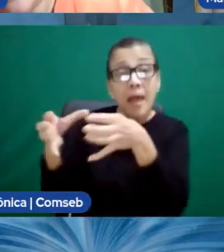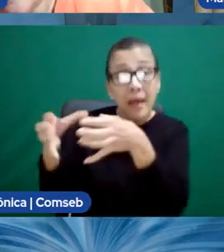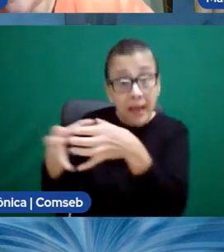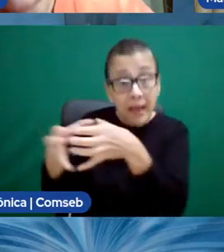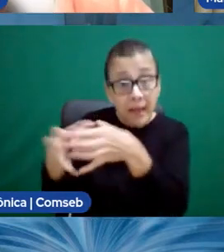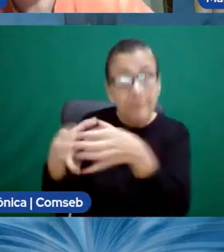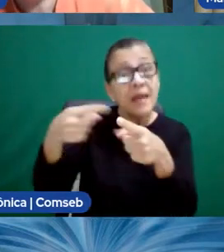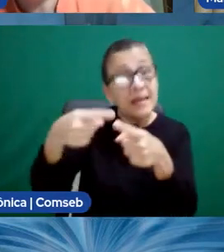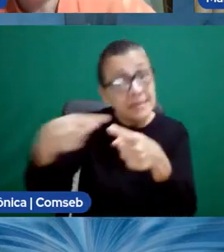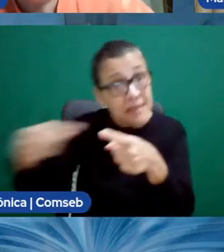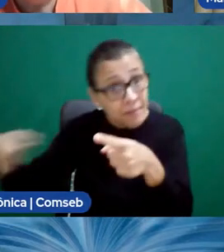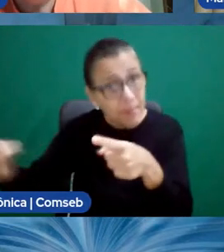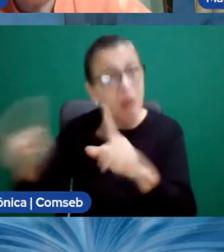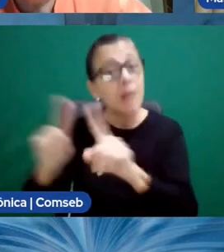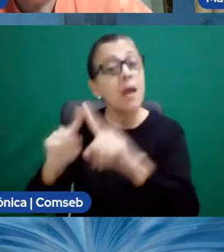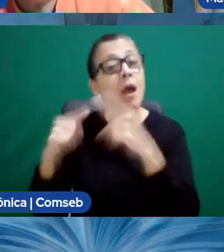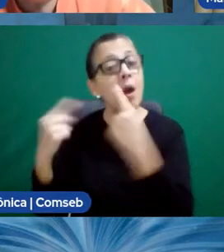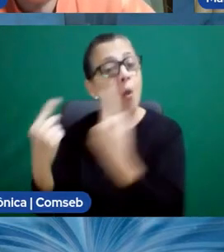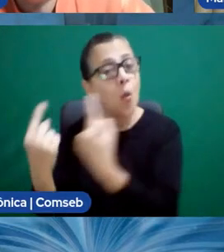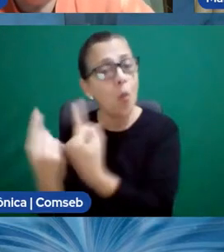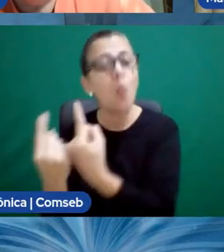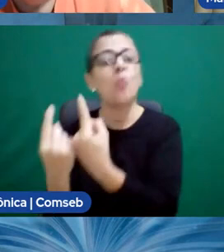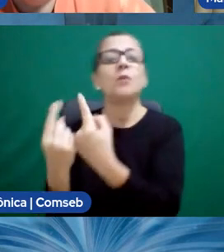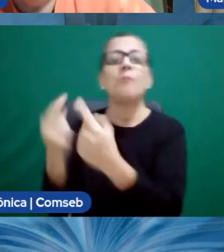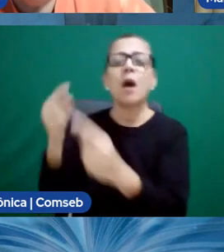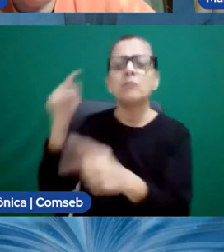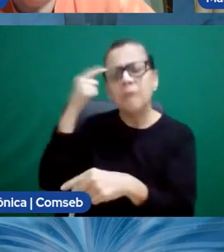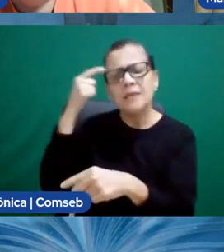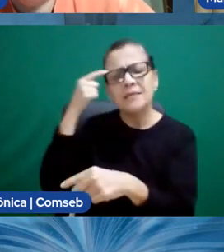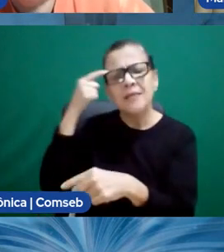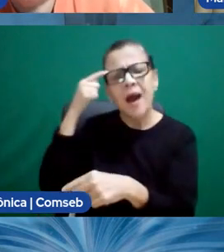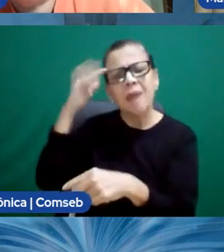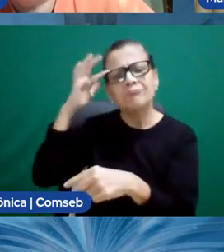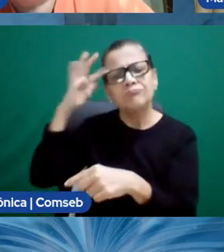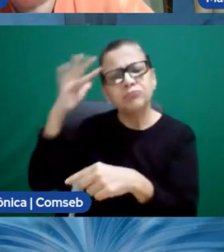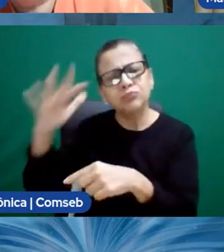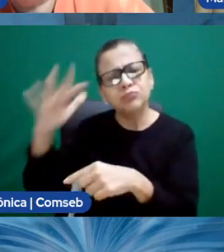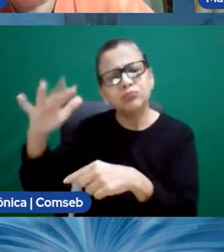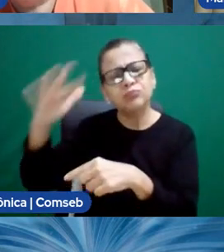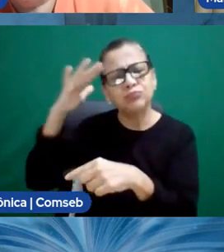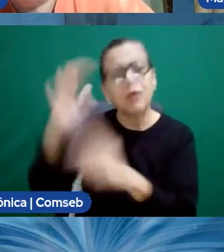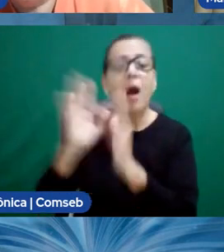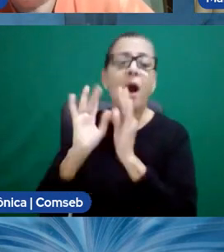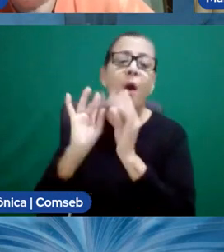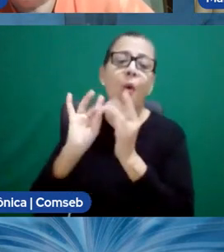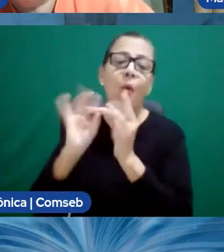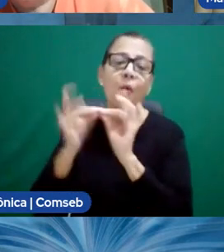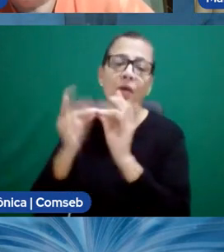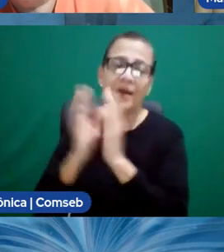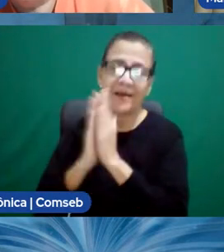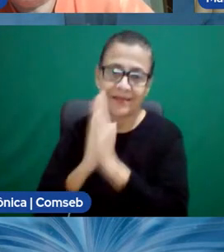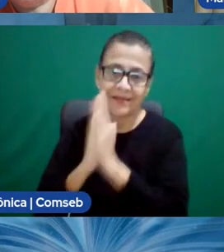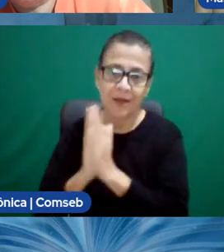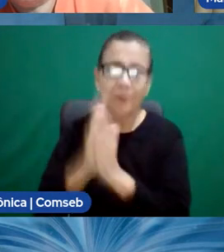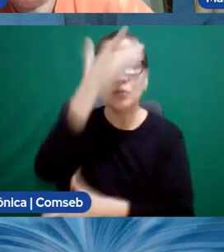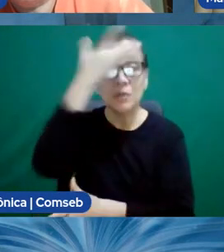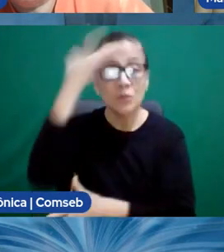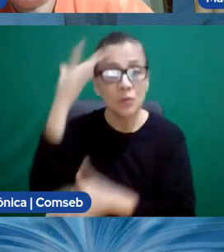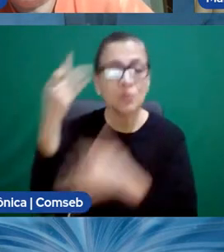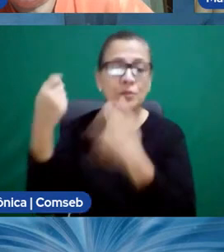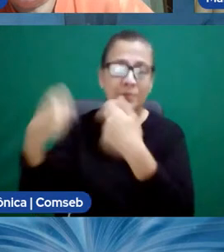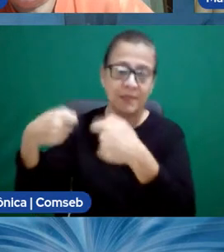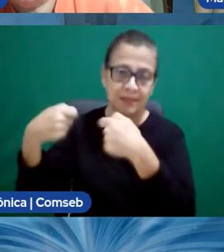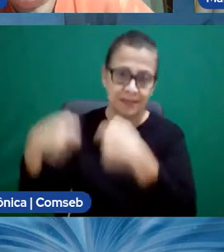se reúne para fazer a irradiação mental, que a gente chama a vibração, a oração pelas pessoas necessitadas.